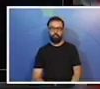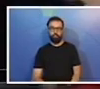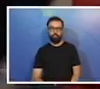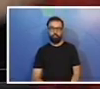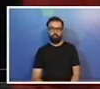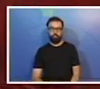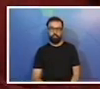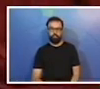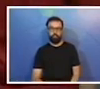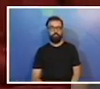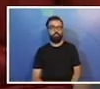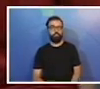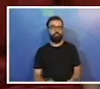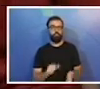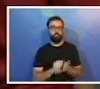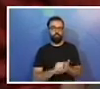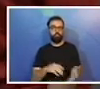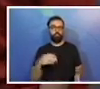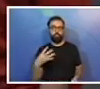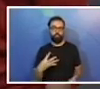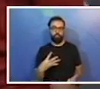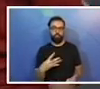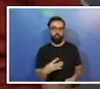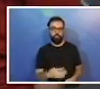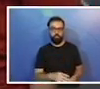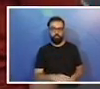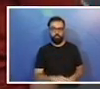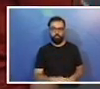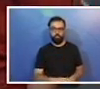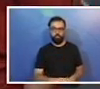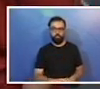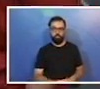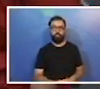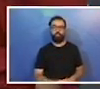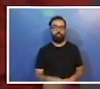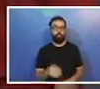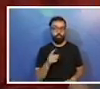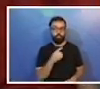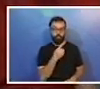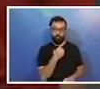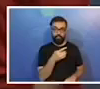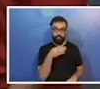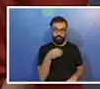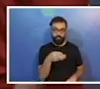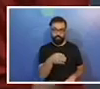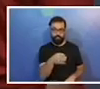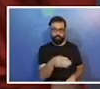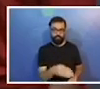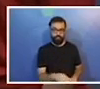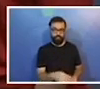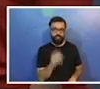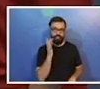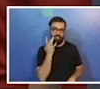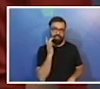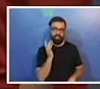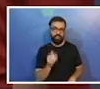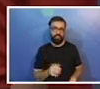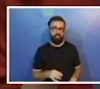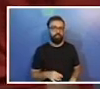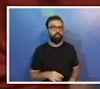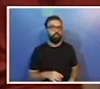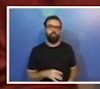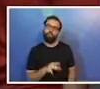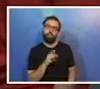carnívoros. Número 4, o quinguio ou peixinho dourado. É um dos peixes de aquário